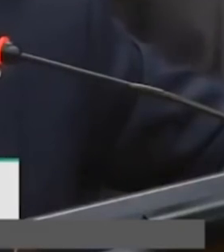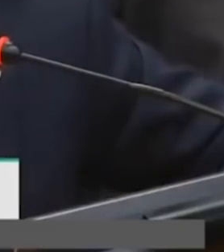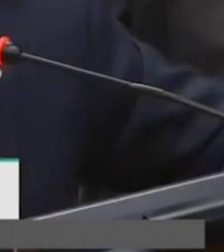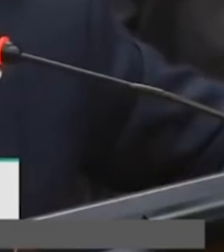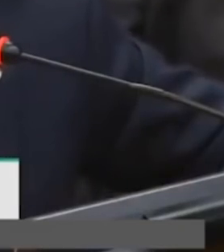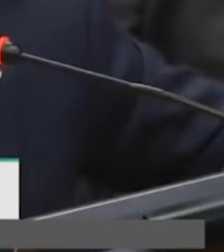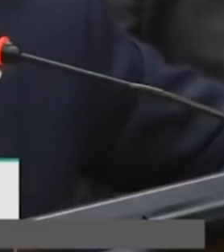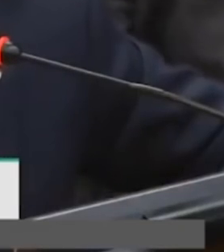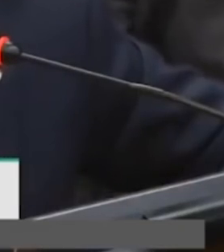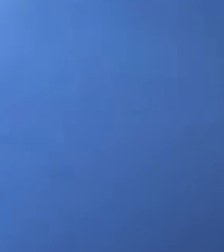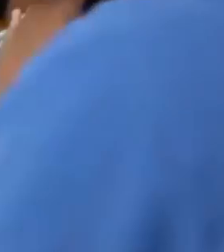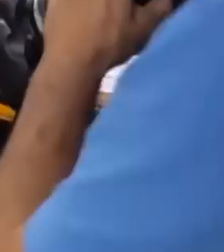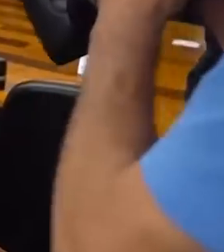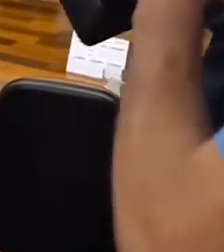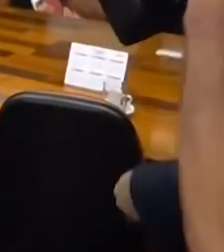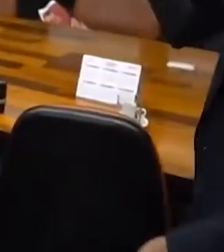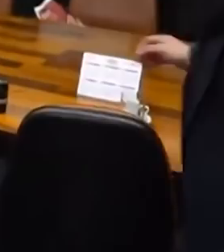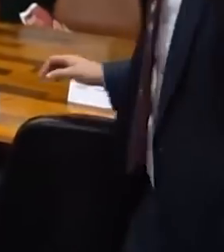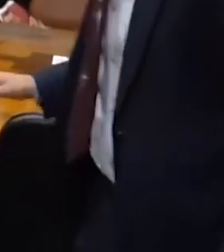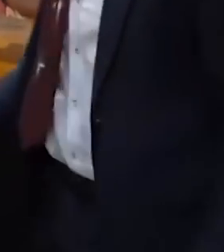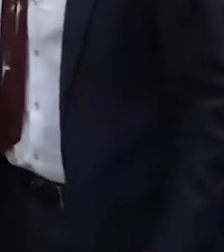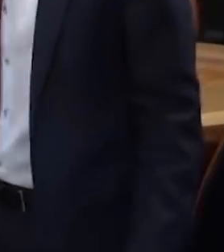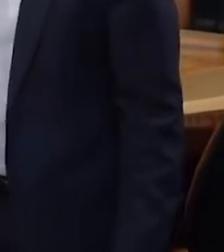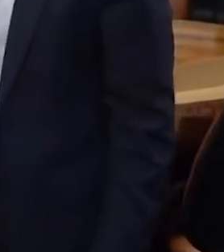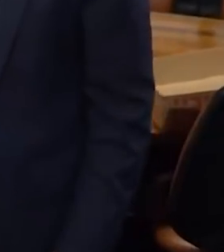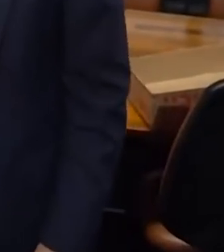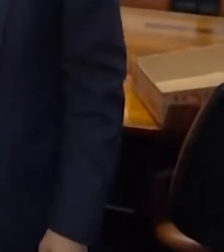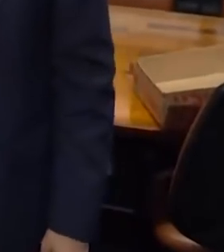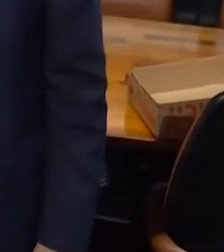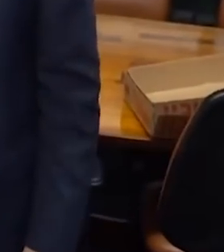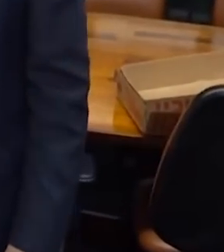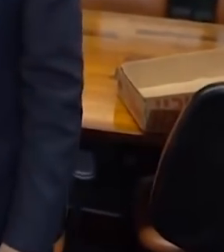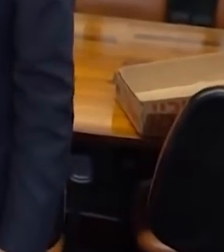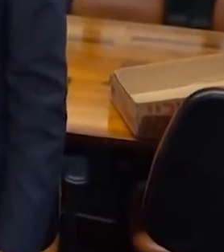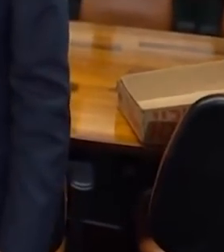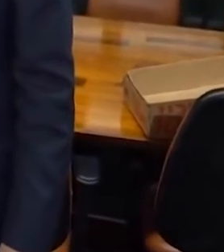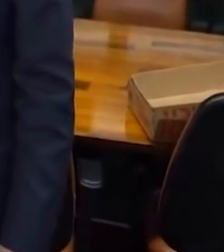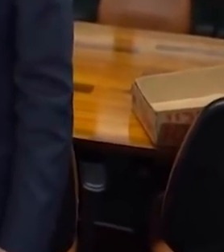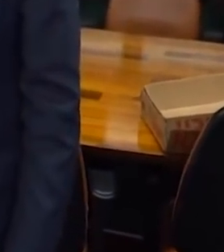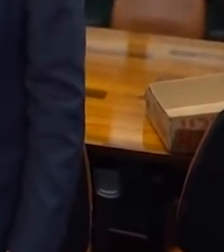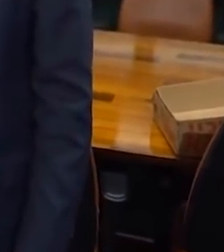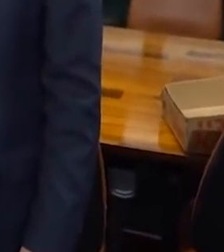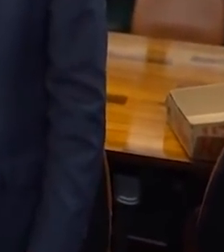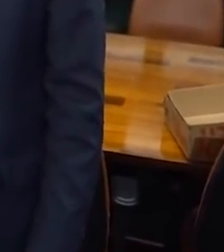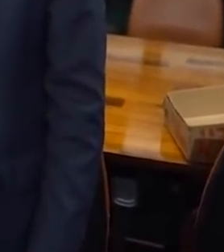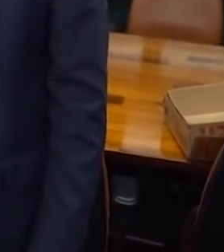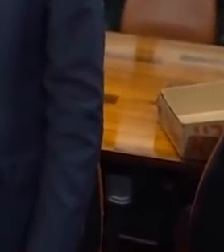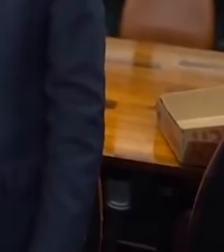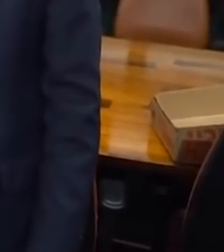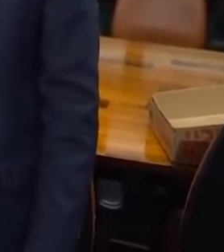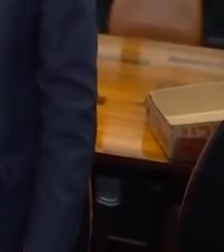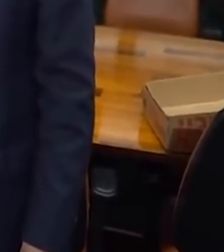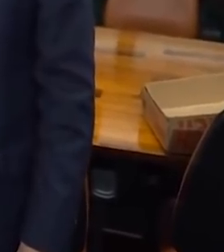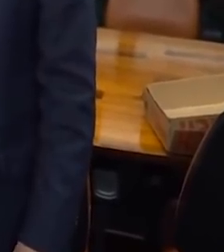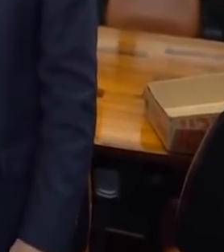questão meramente processual. 700 mil assinaturas apoiando a modificação aí do Código de Processo